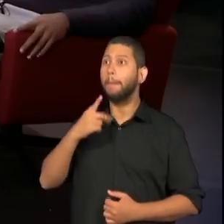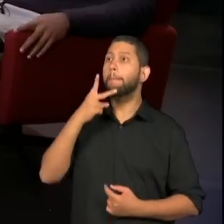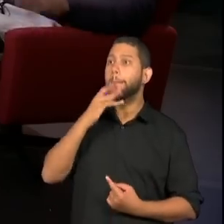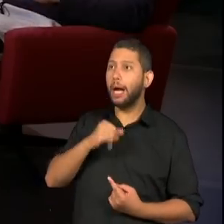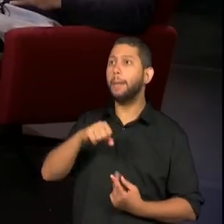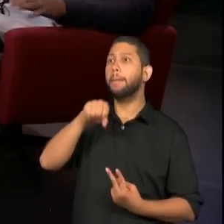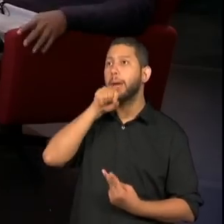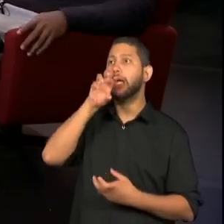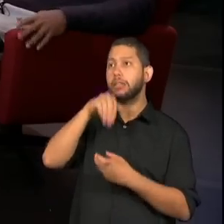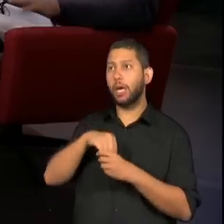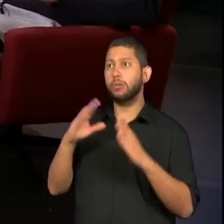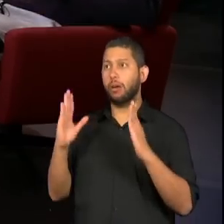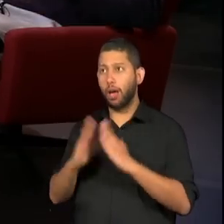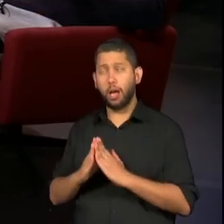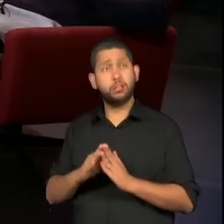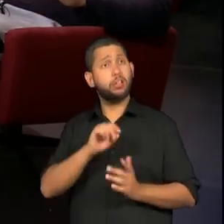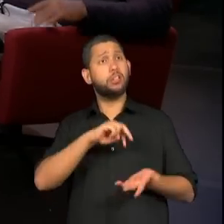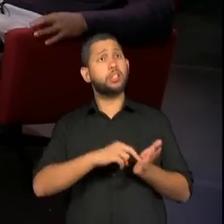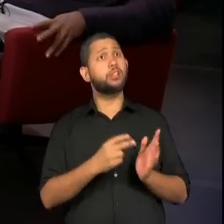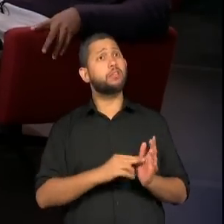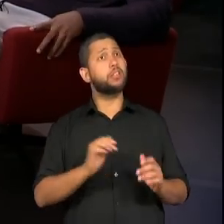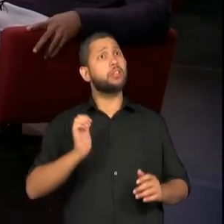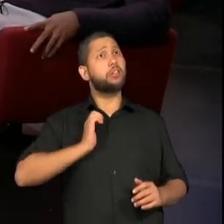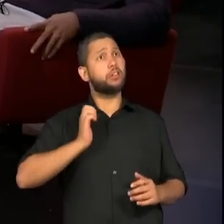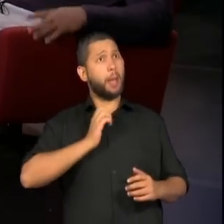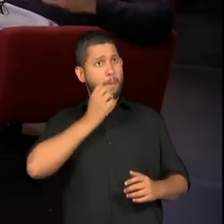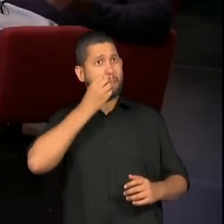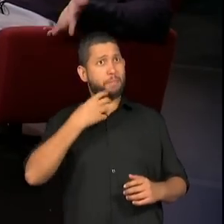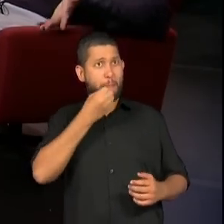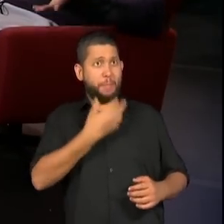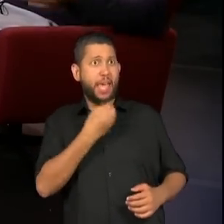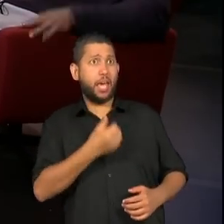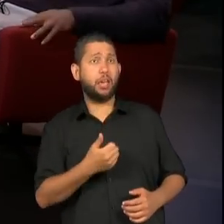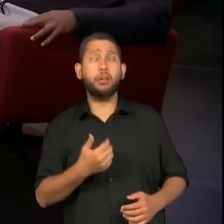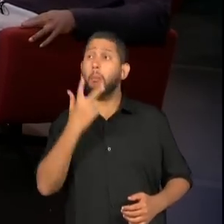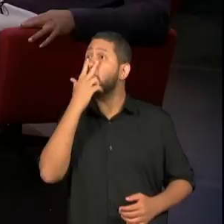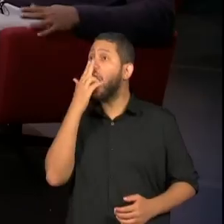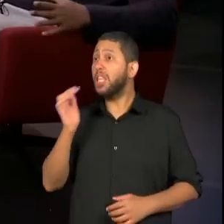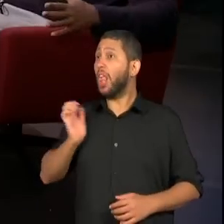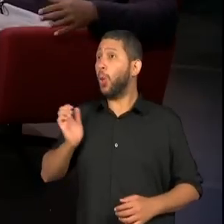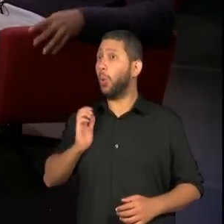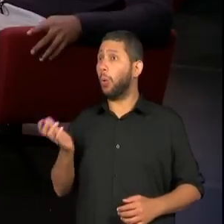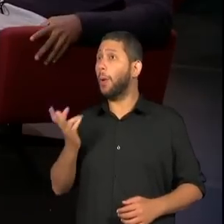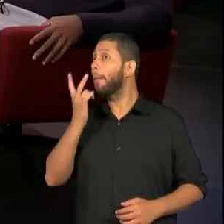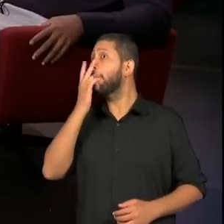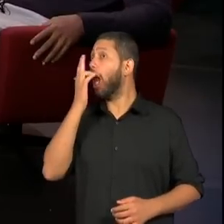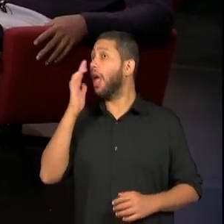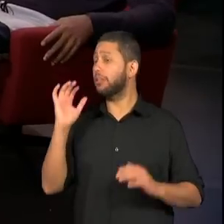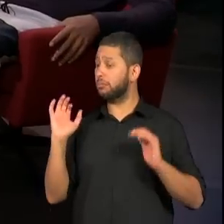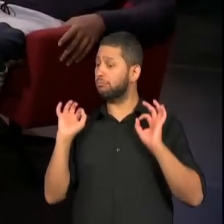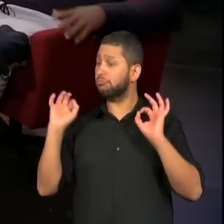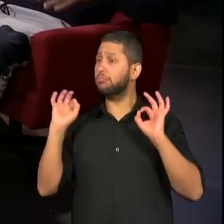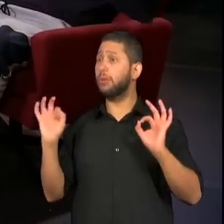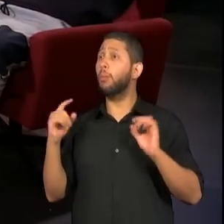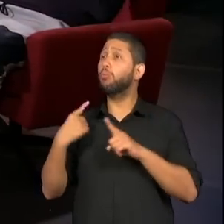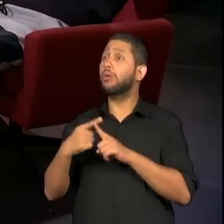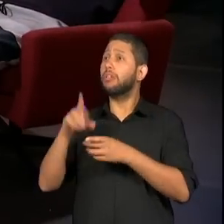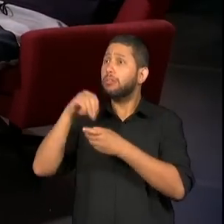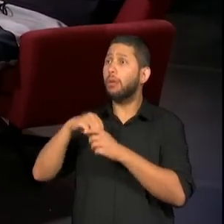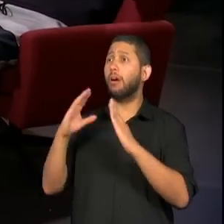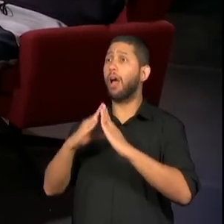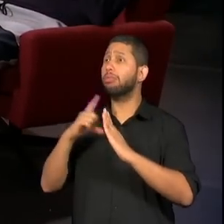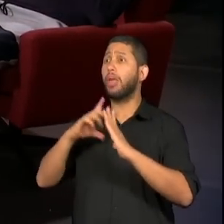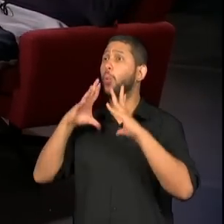casa. Isso sabe, dá gente? Um status pô, assim, na favela? Isso é uma puta diferença. Era tipo playboy, cara. Olha. Tinha tudo. Tudo que